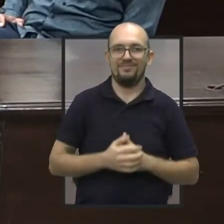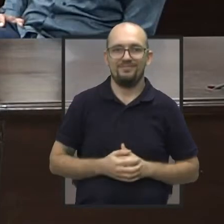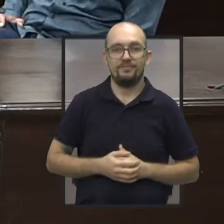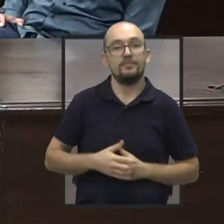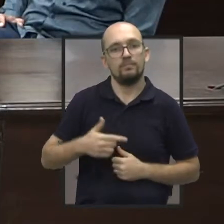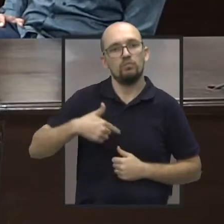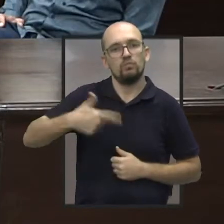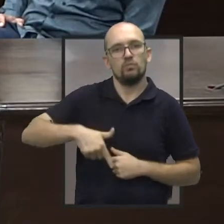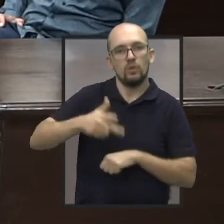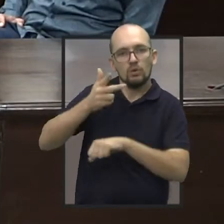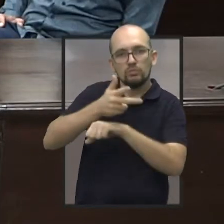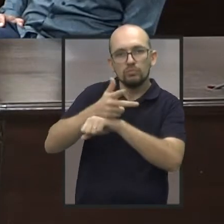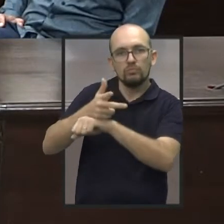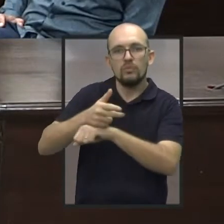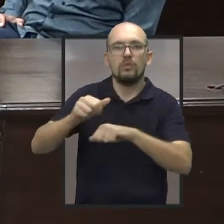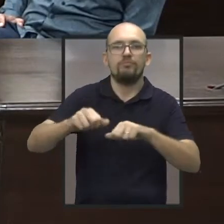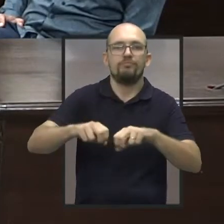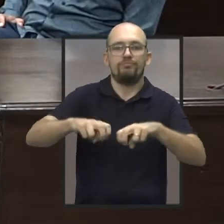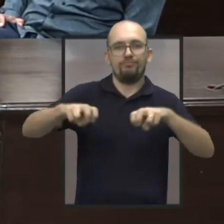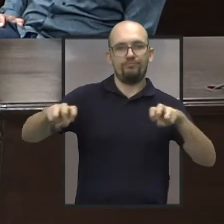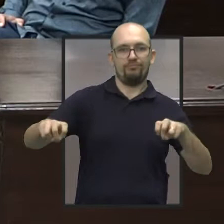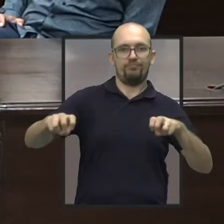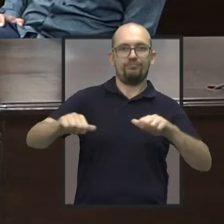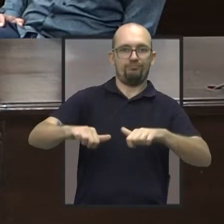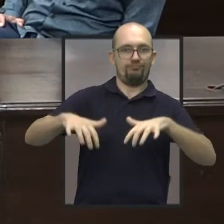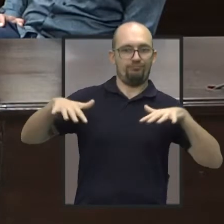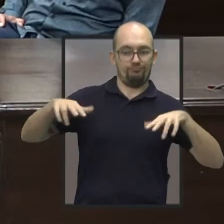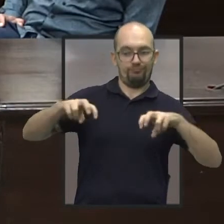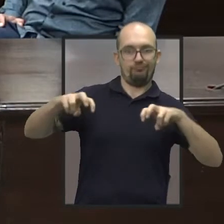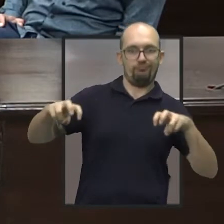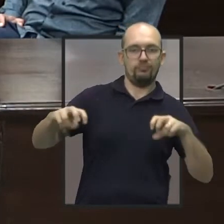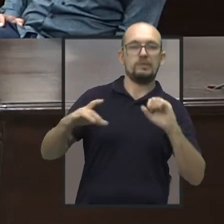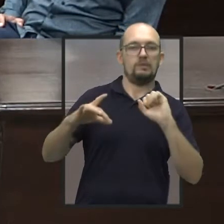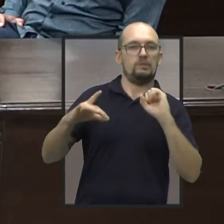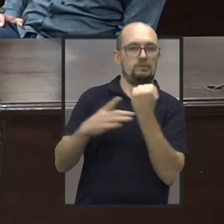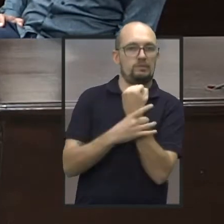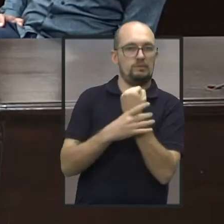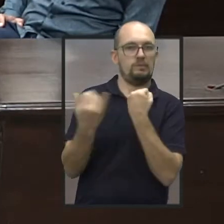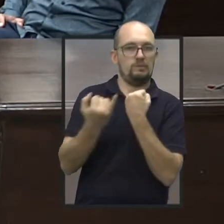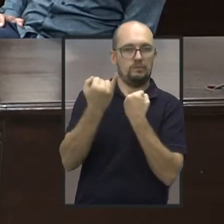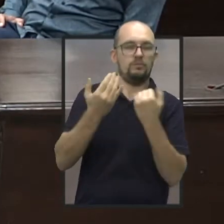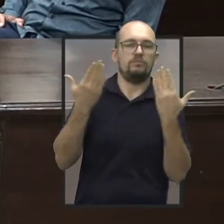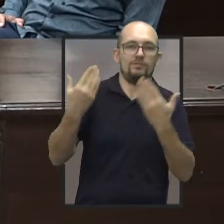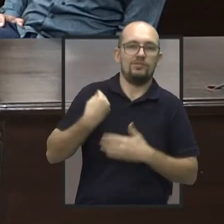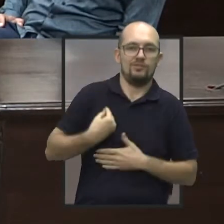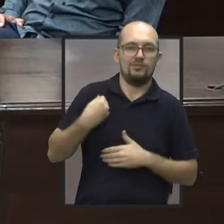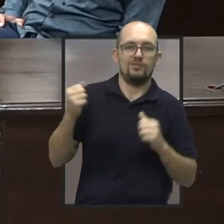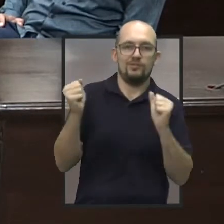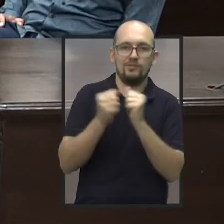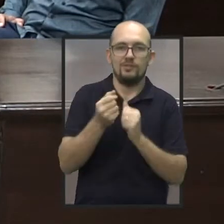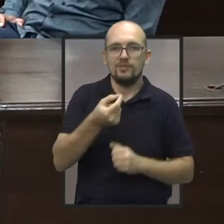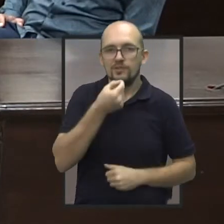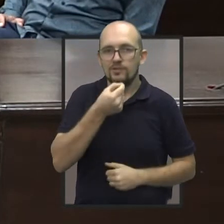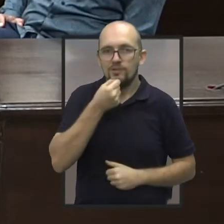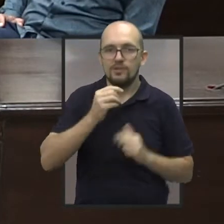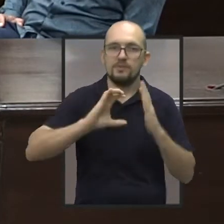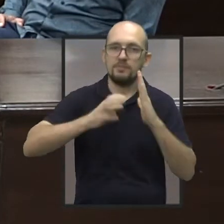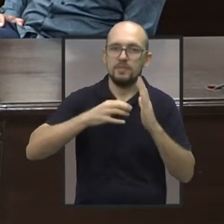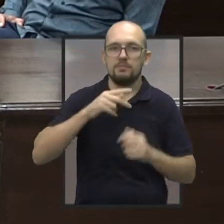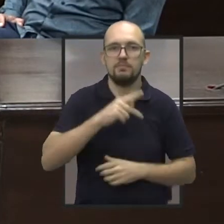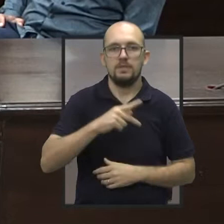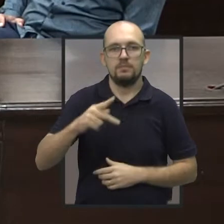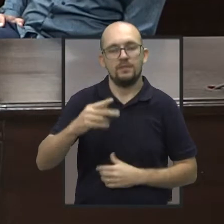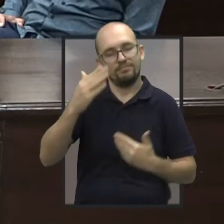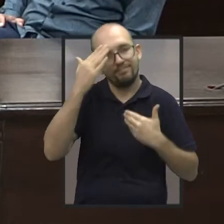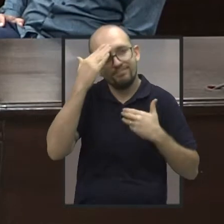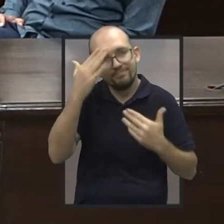no plenário da Câmara Municipal para garantir um distanciamento seguro e ao meu lado o vereador Luiz Henrique Chupeta do PP. Vereador, obrigado por